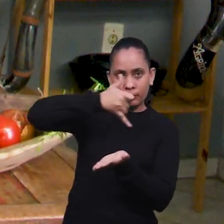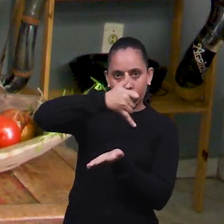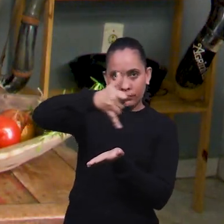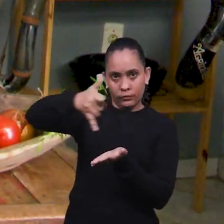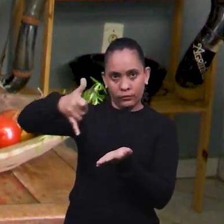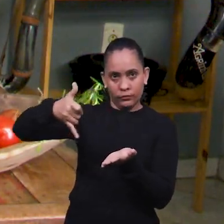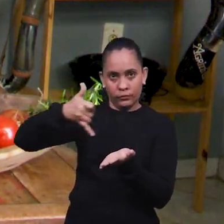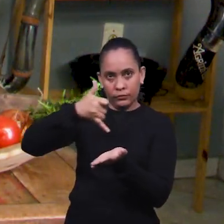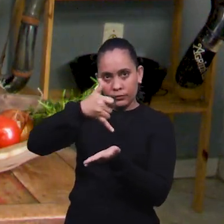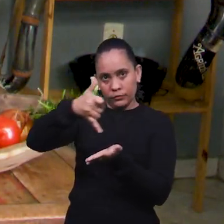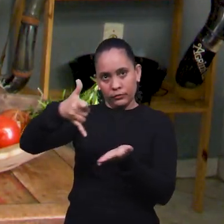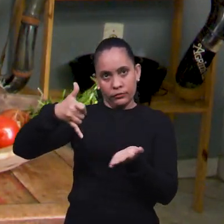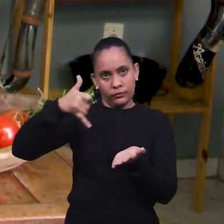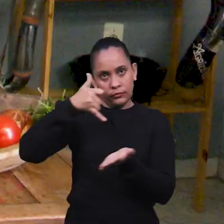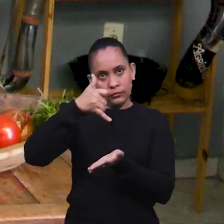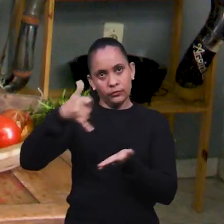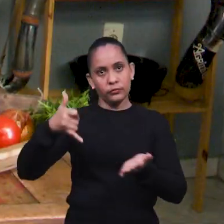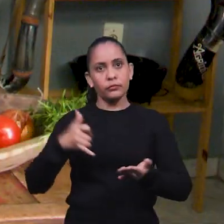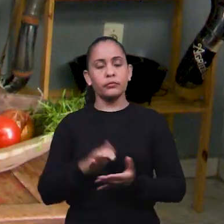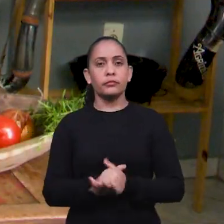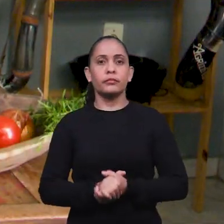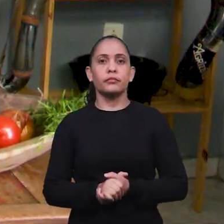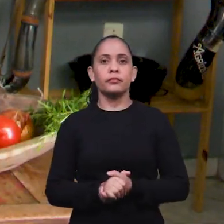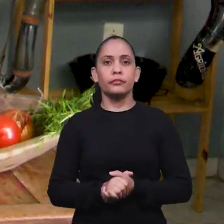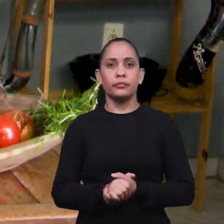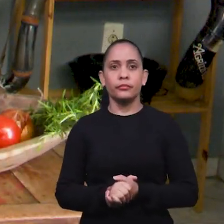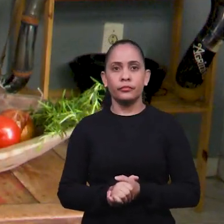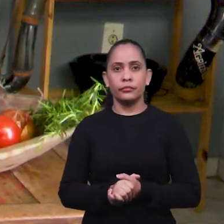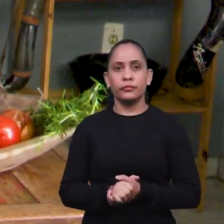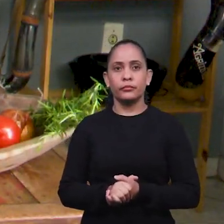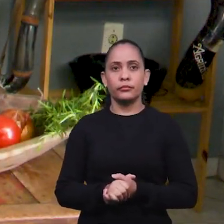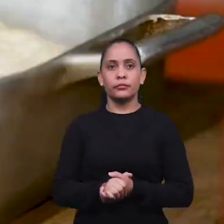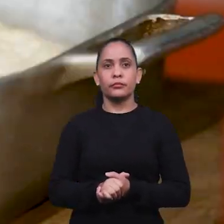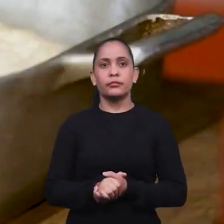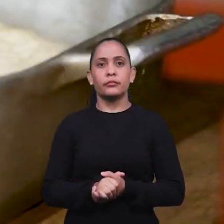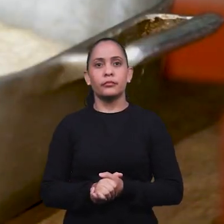azeite. Vou regar azeite aqui por cima.